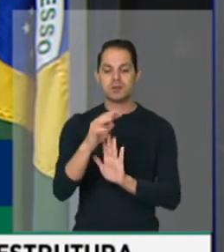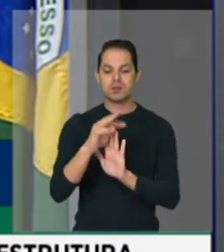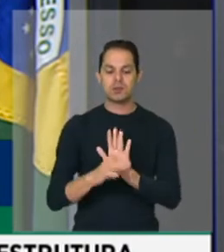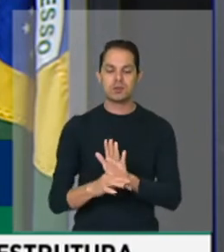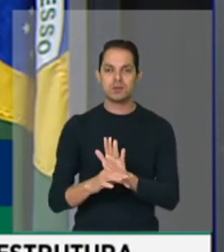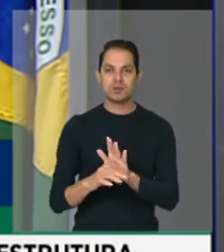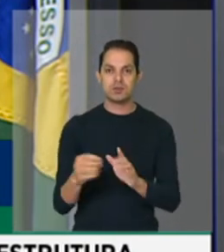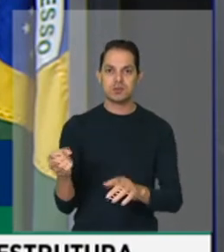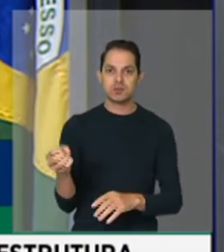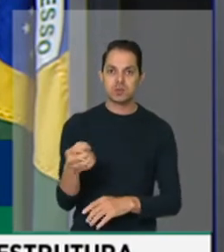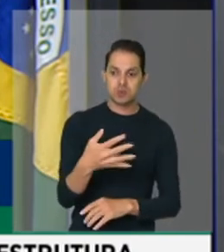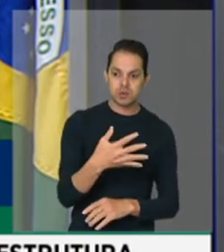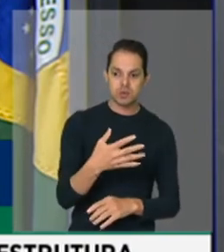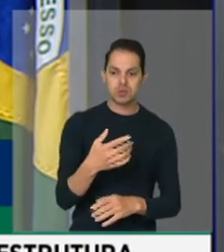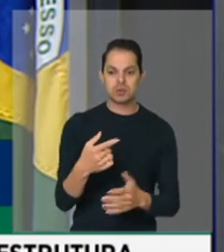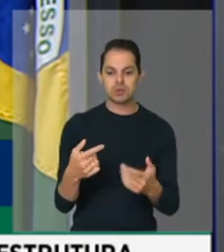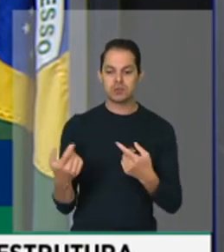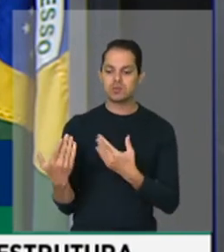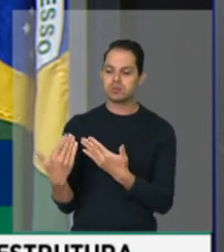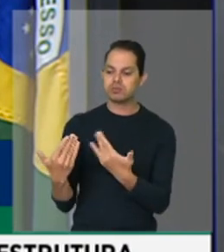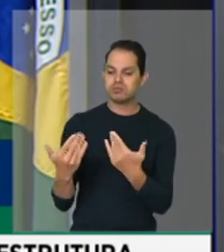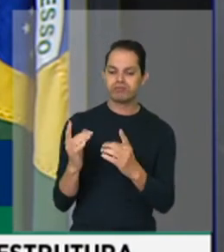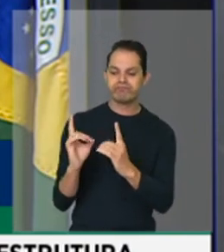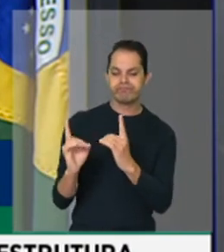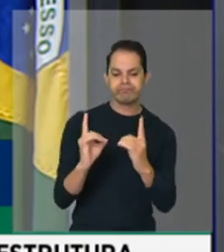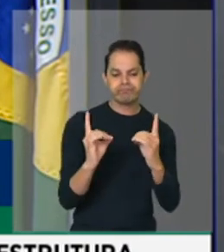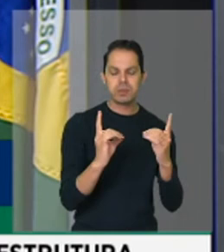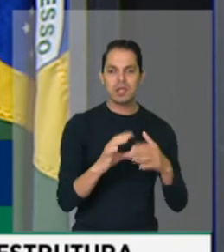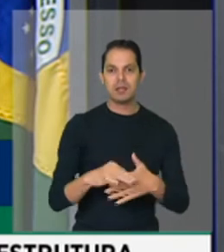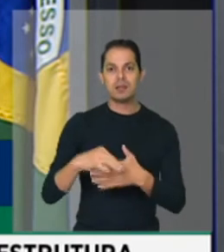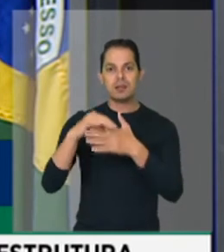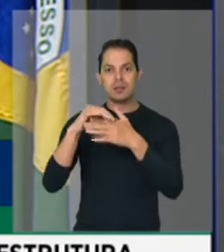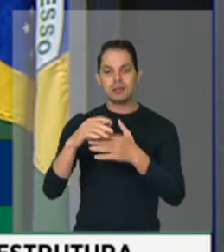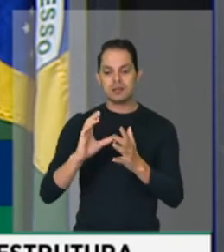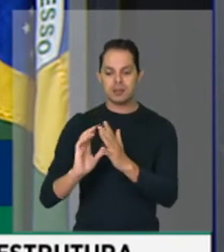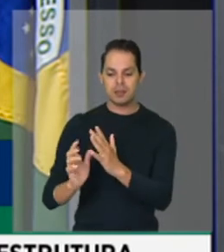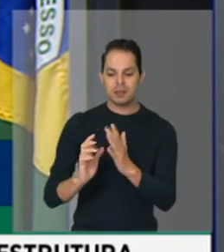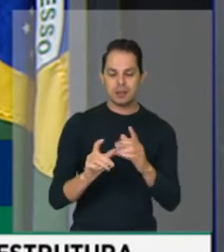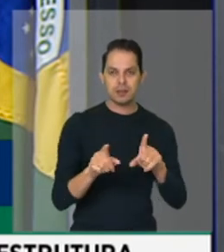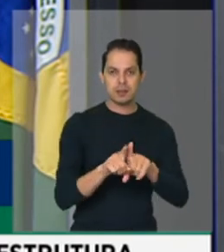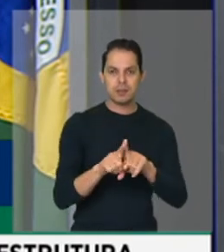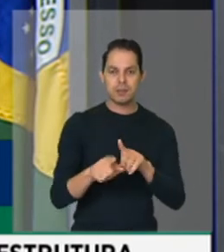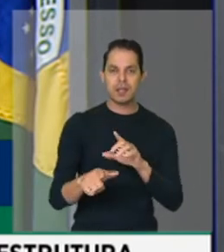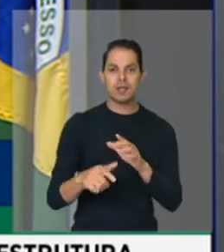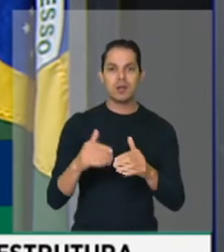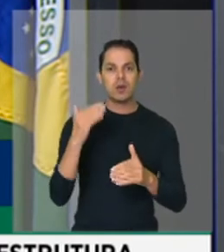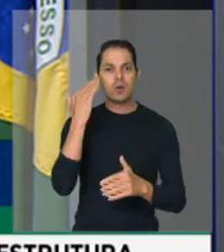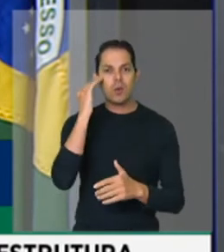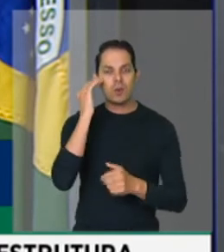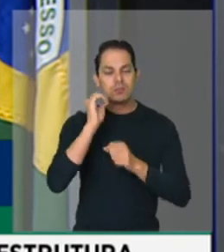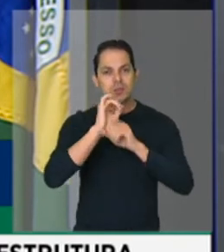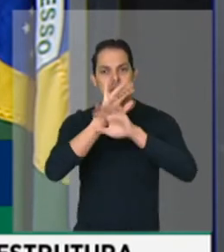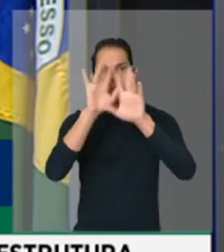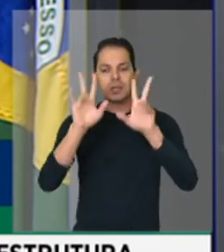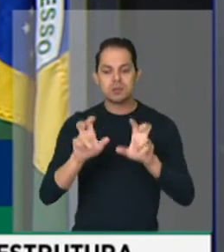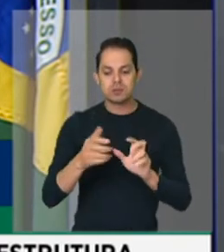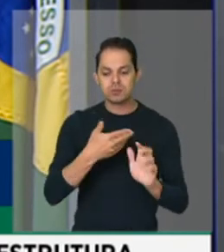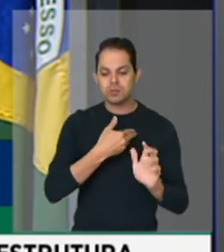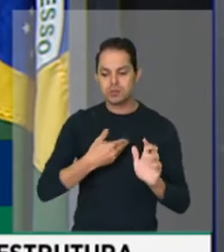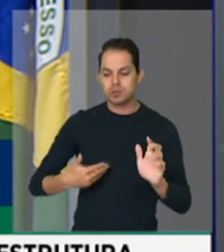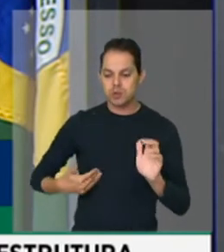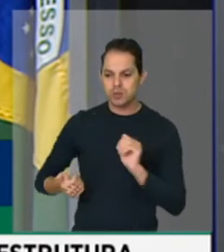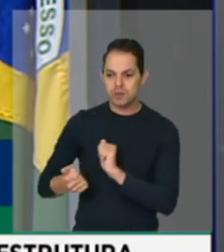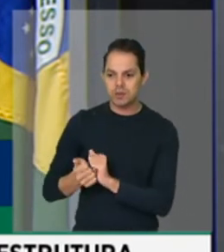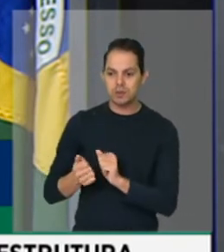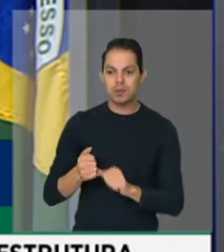do diálogo com lideranças partidárias, fruto de entendimento que desenvolvemos também com o governo. E o